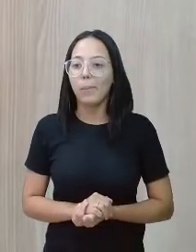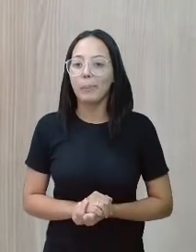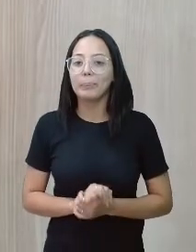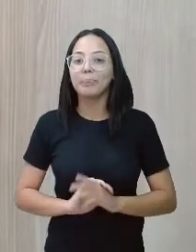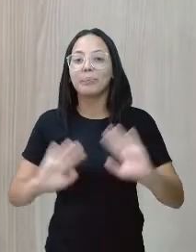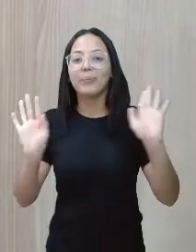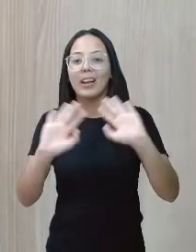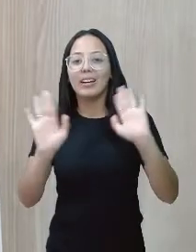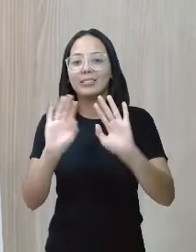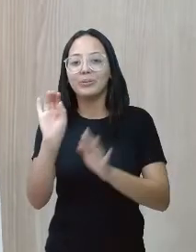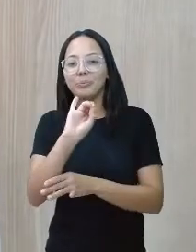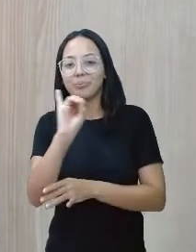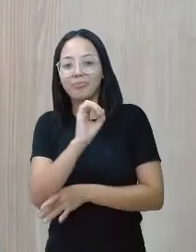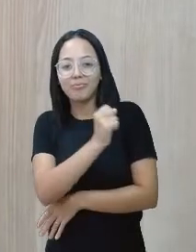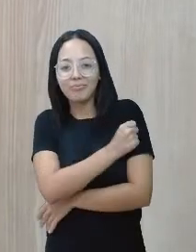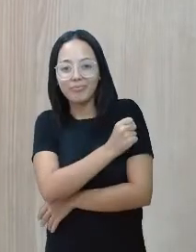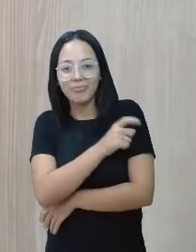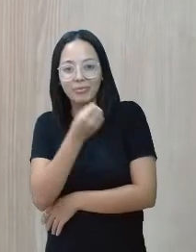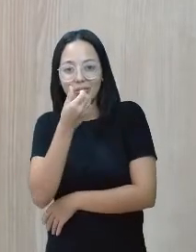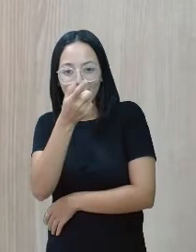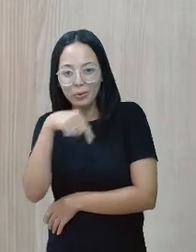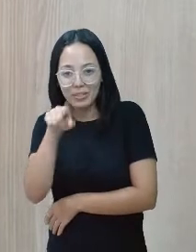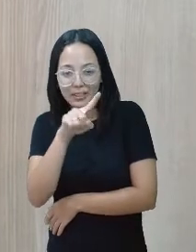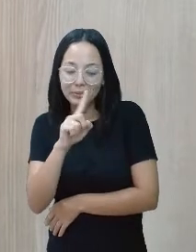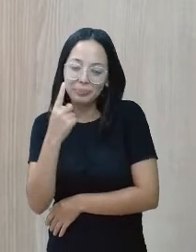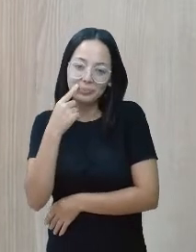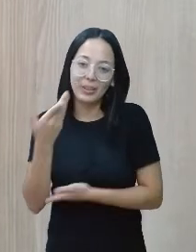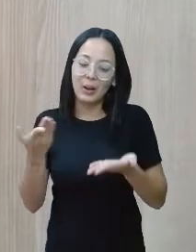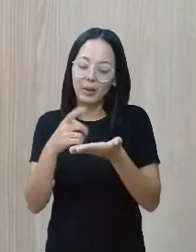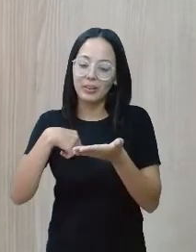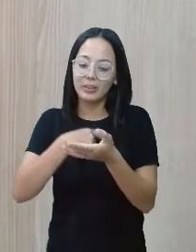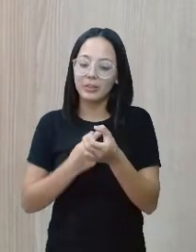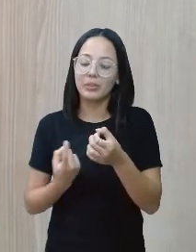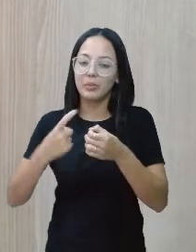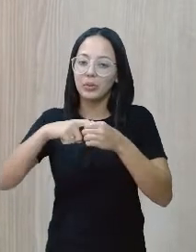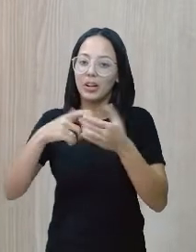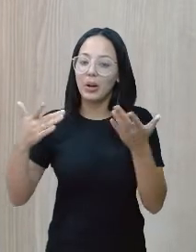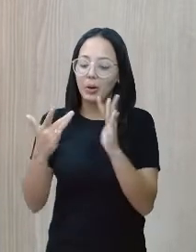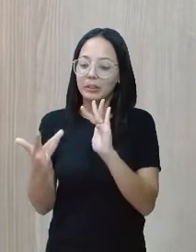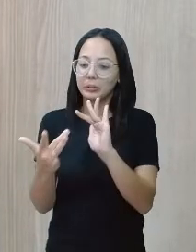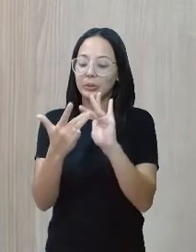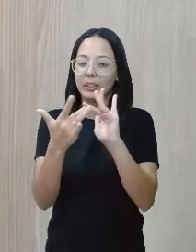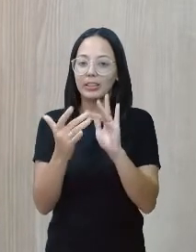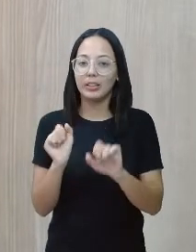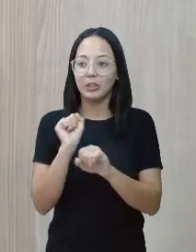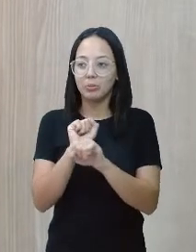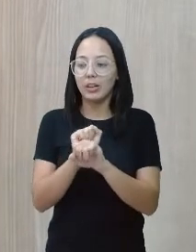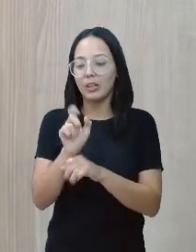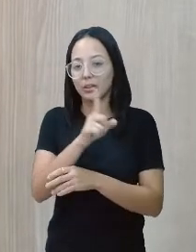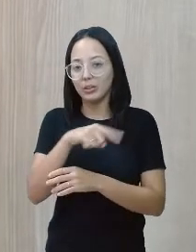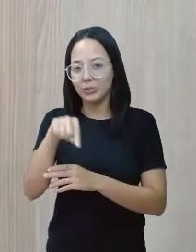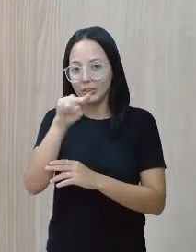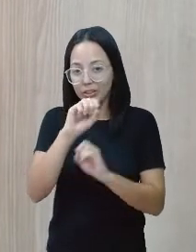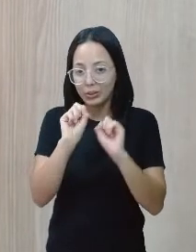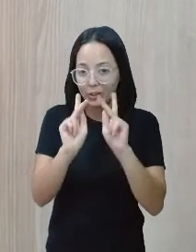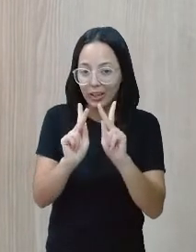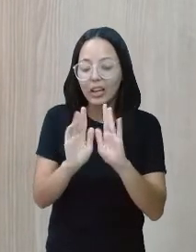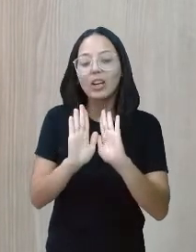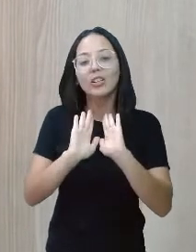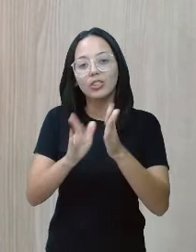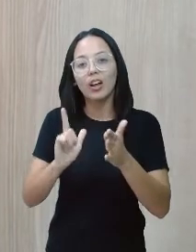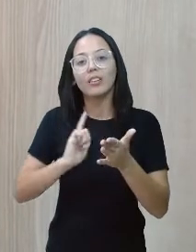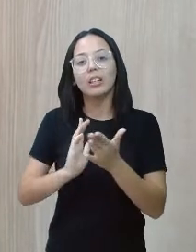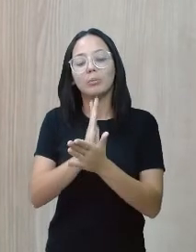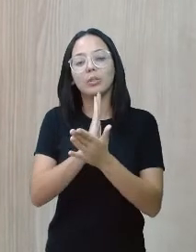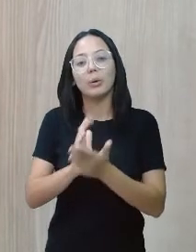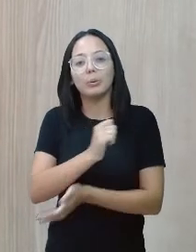E aí, oitavo ano, tudo bem com vocês? Estamos aqui conectados, aguardando vocês. Já temos